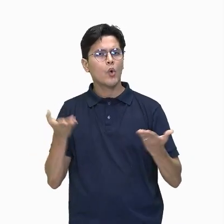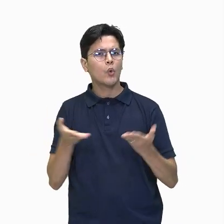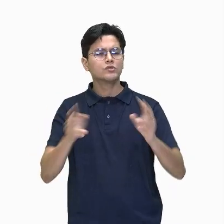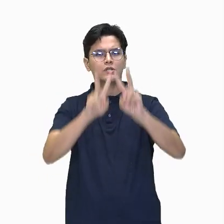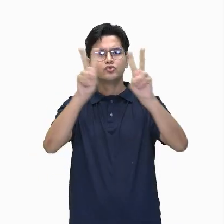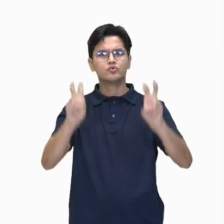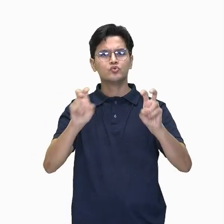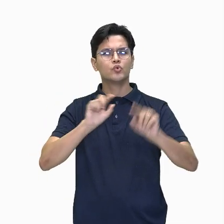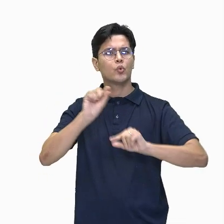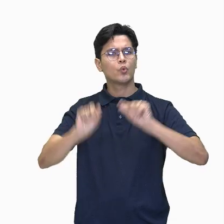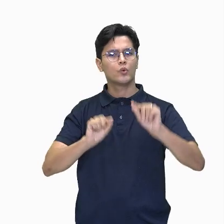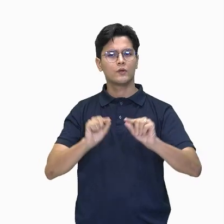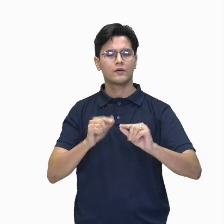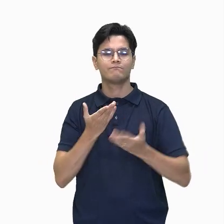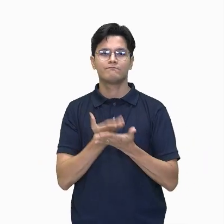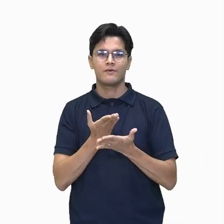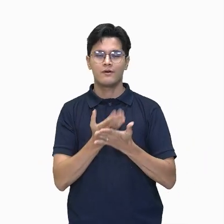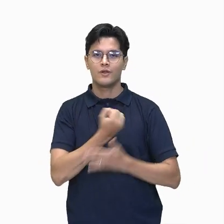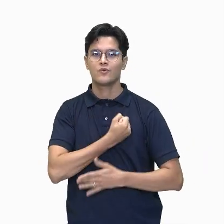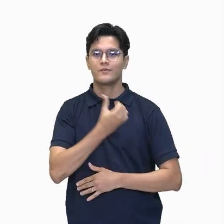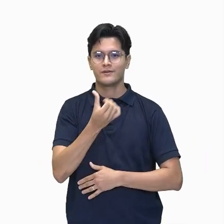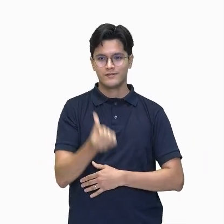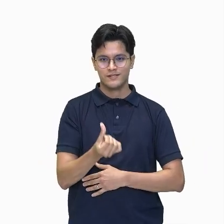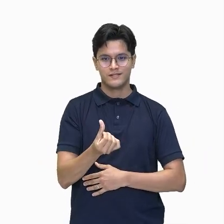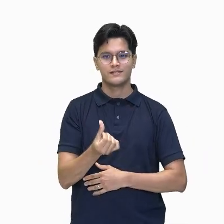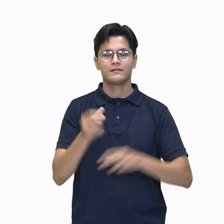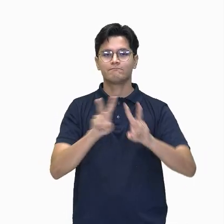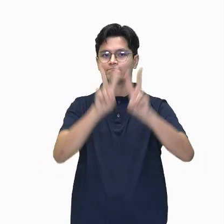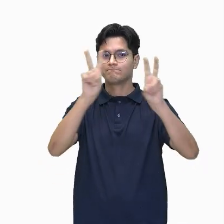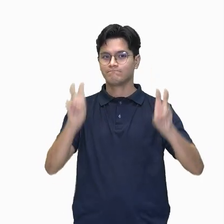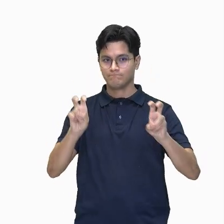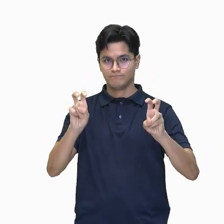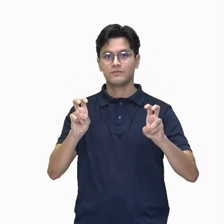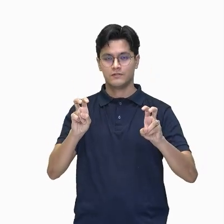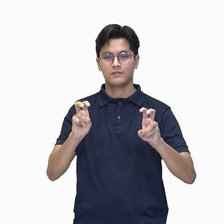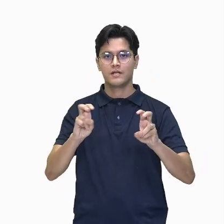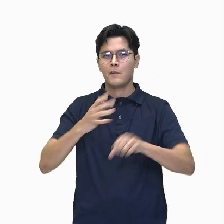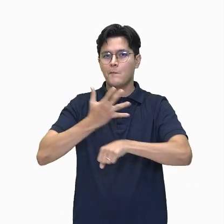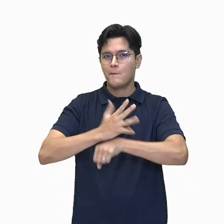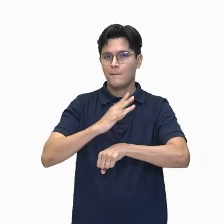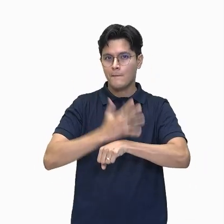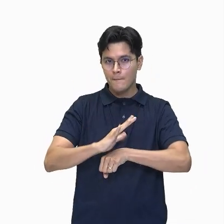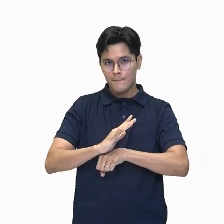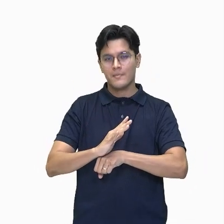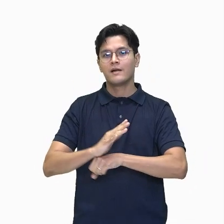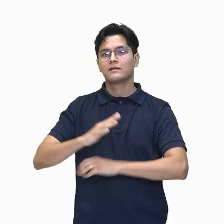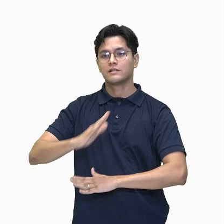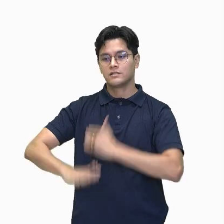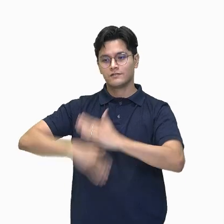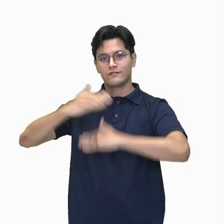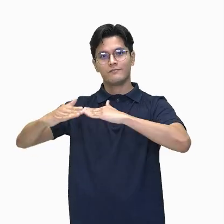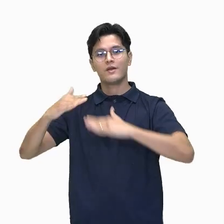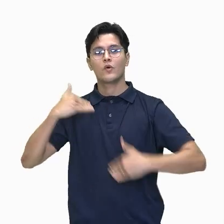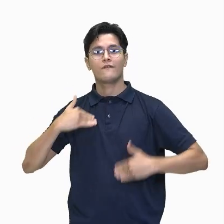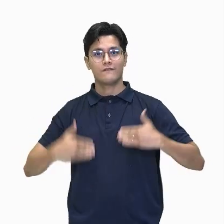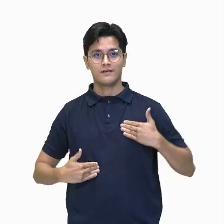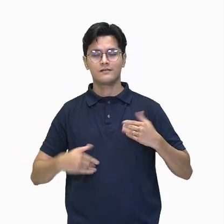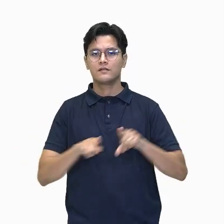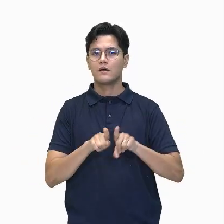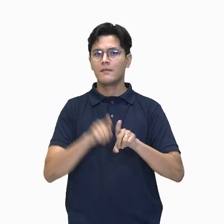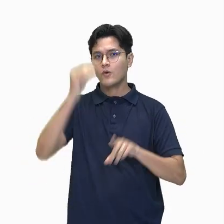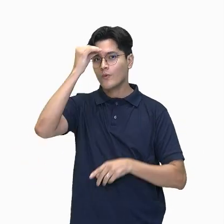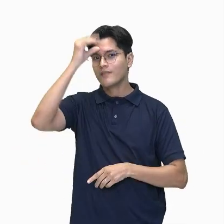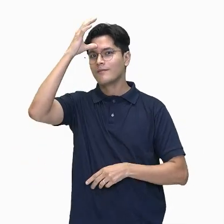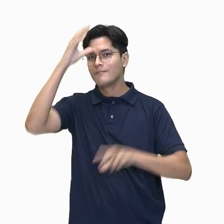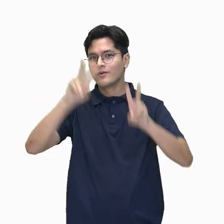número 6, objeto de conhecimento, ginástica de condicionamento físico e conhecimentos sobre o corpo.